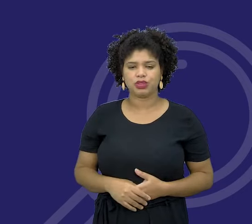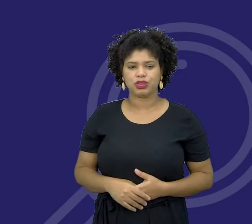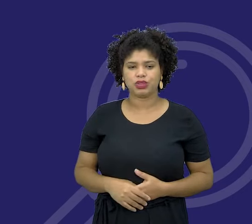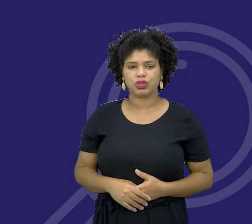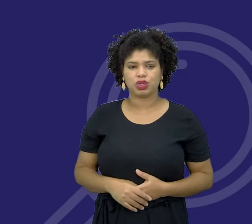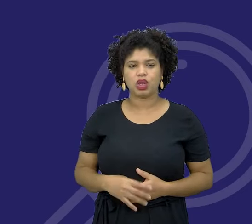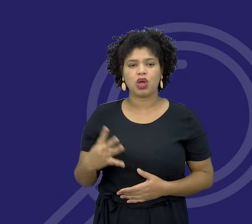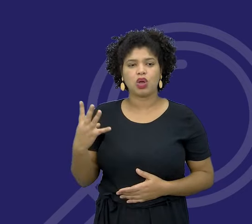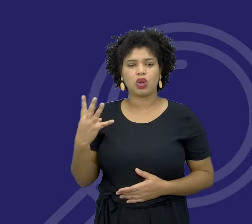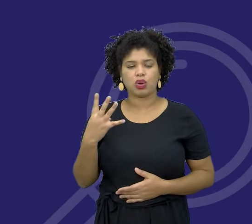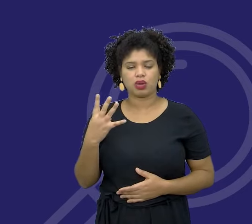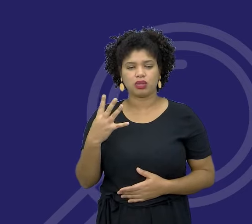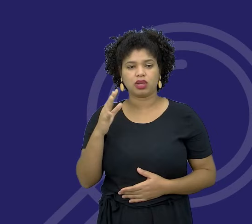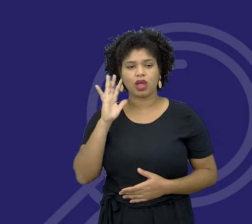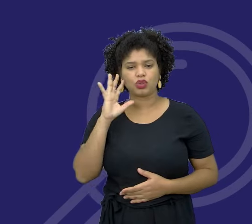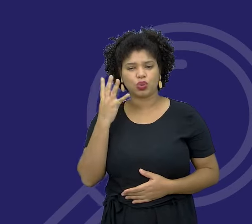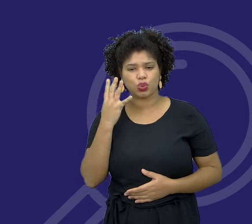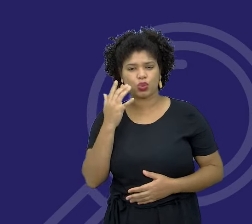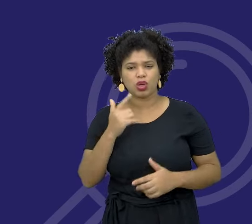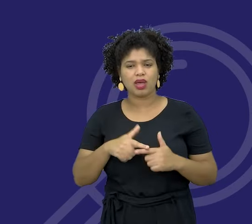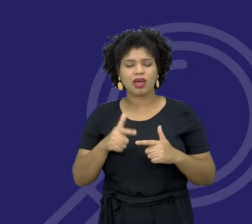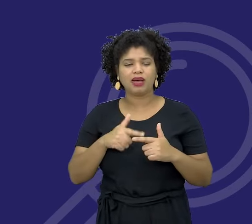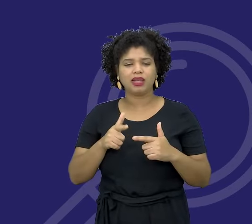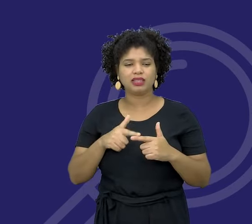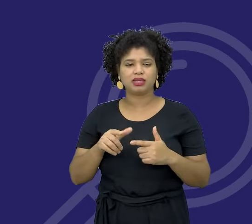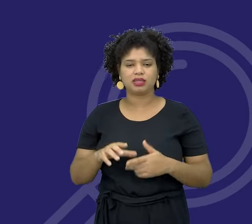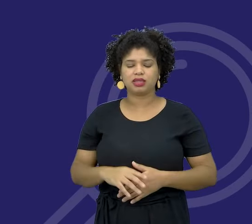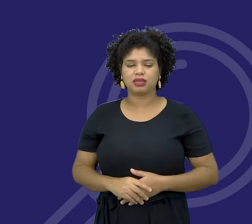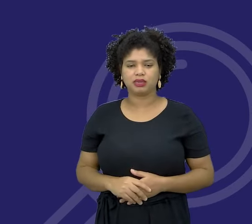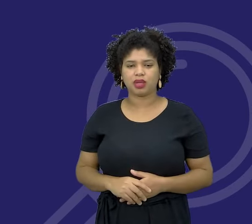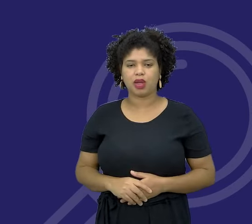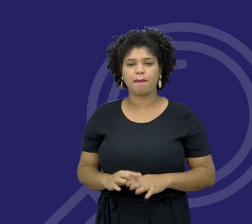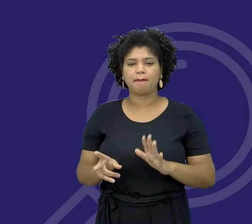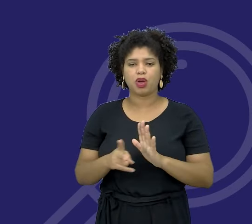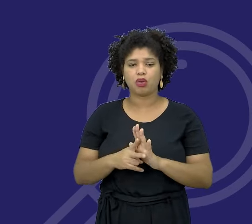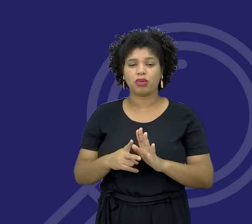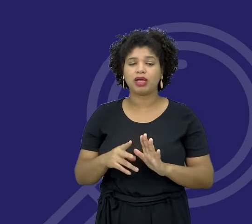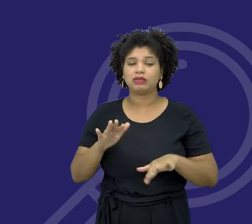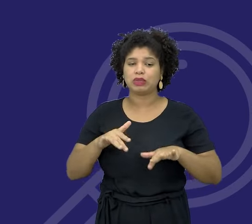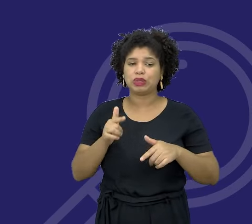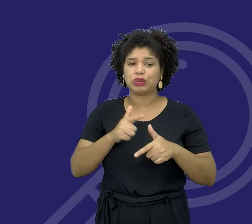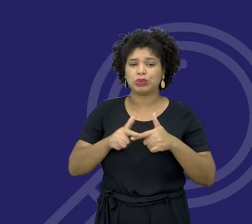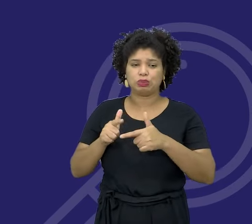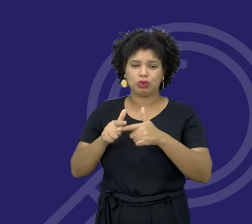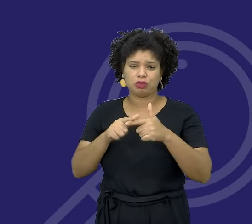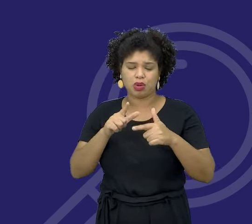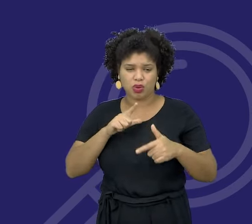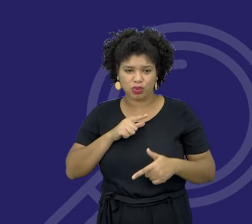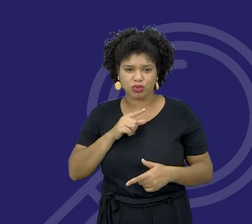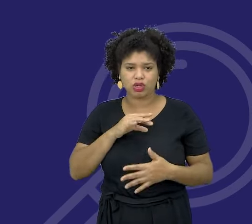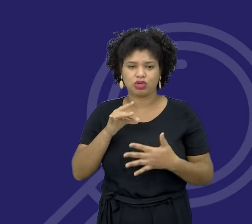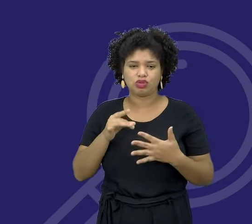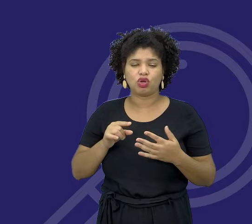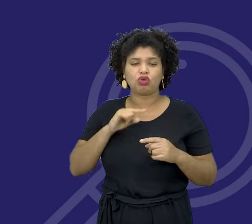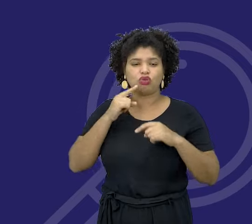Bom, a quarta é a própria resolução do problema. De posse do problema, sem dúvidas quanto ao enunciado,